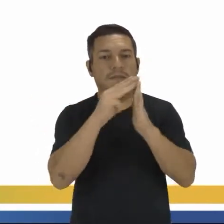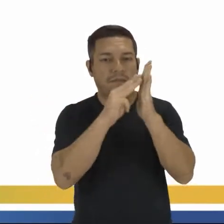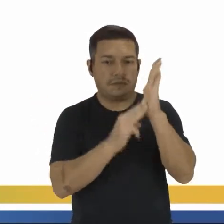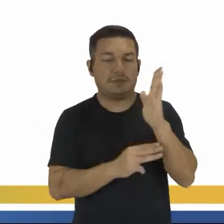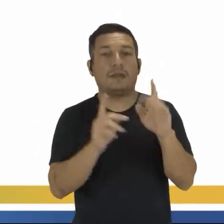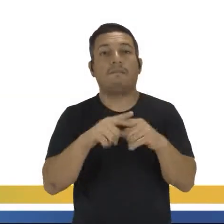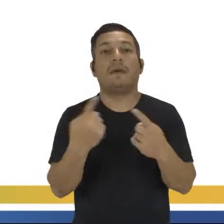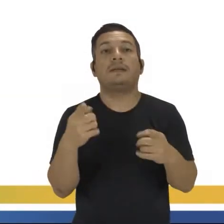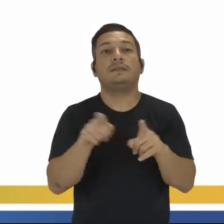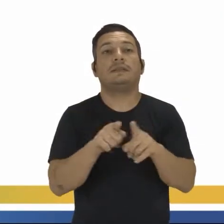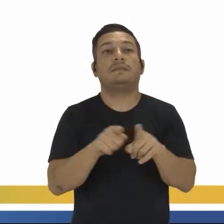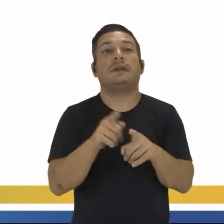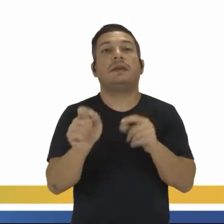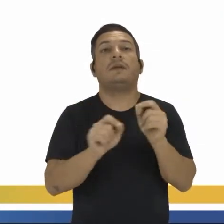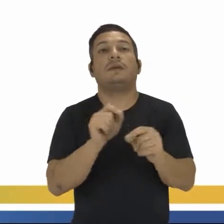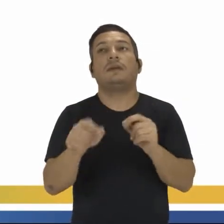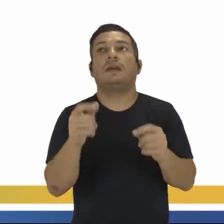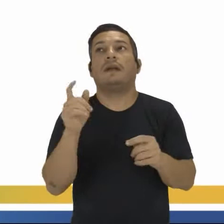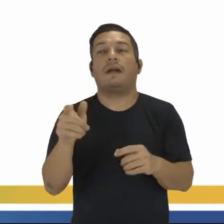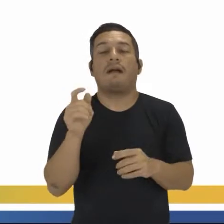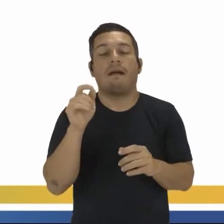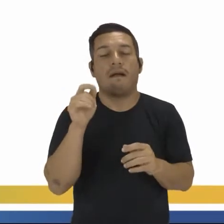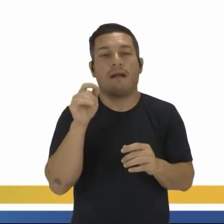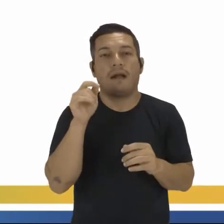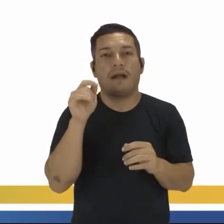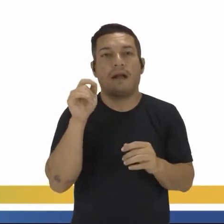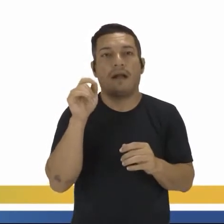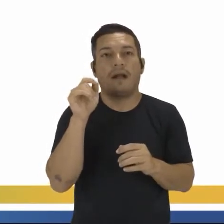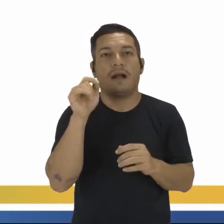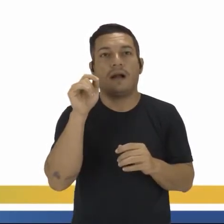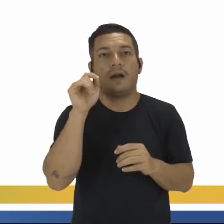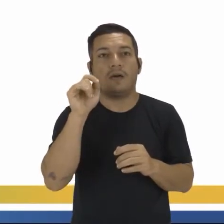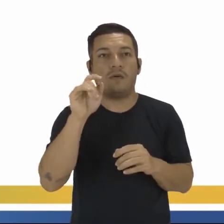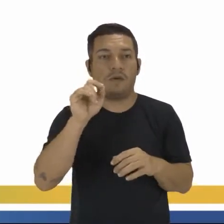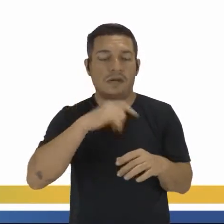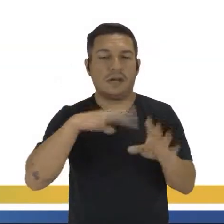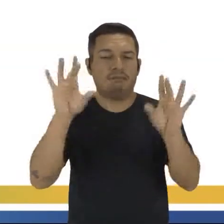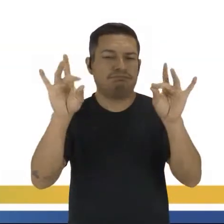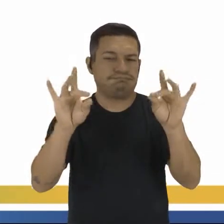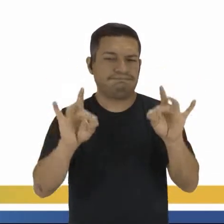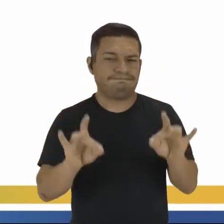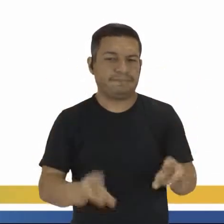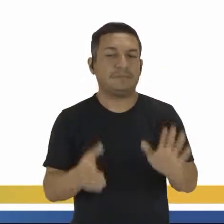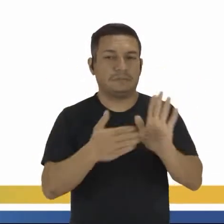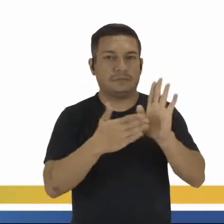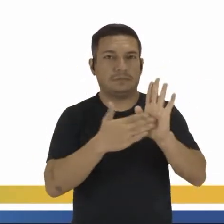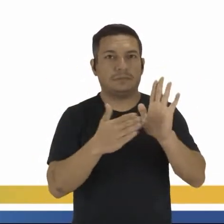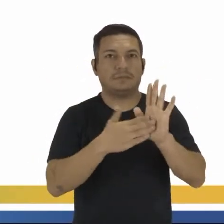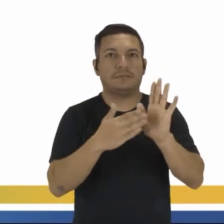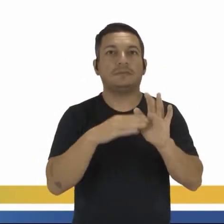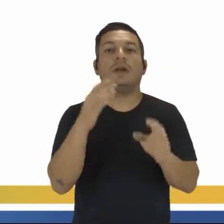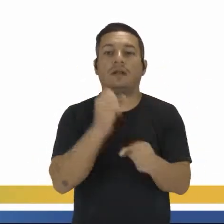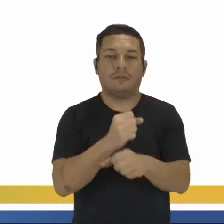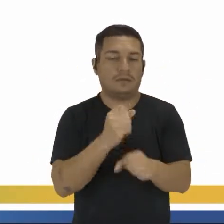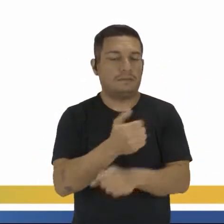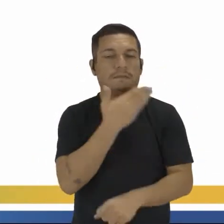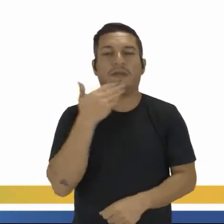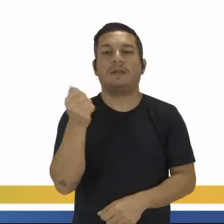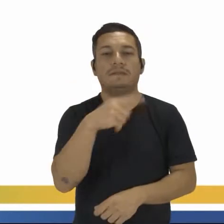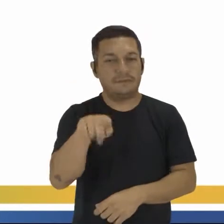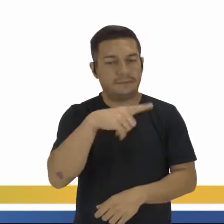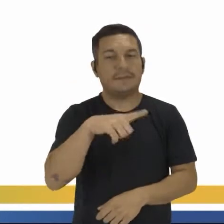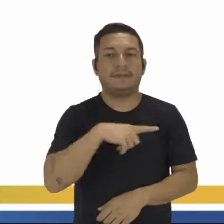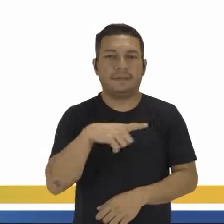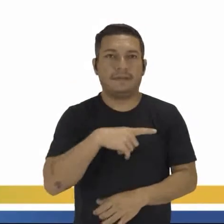ser percorridos para que esse objetivo seja atingido. Então, quanto mais detalhada for sua proposta, uma nota melhor ela